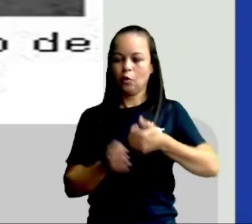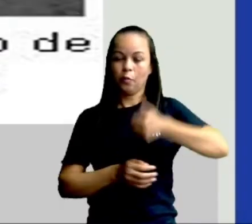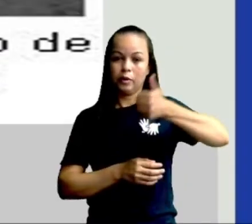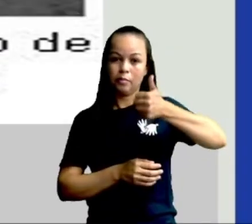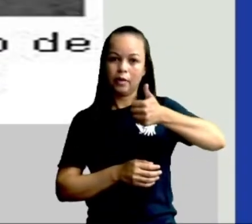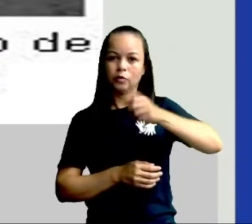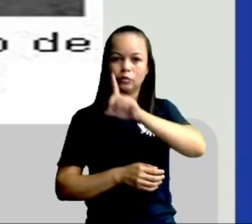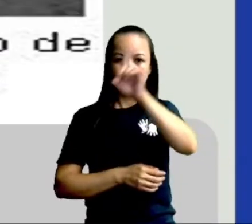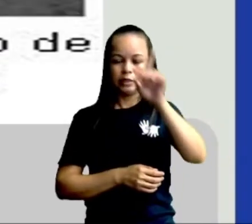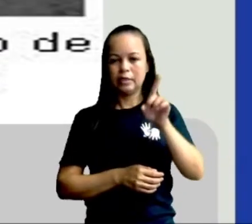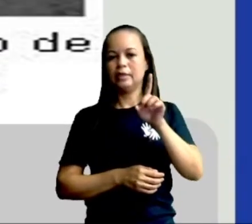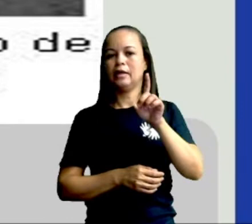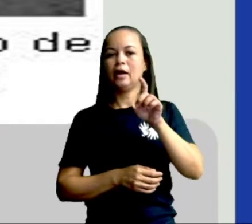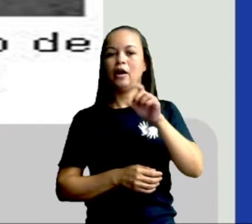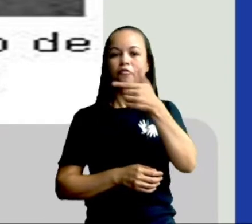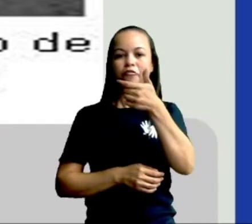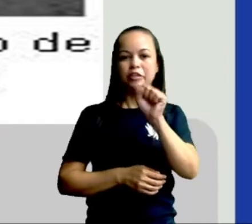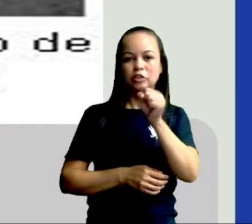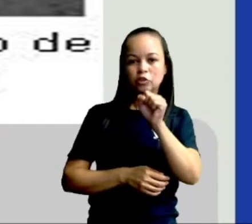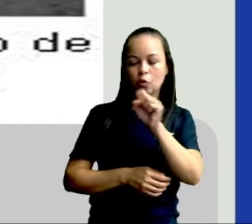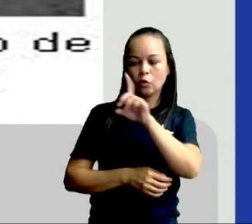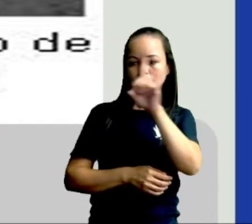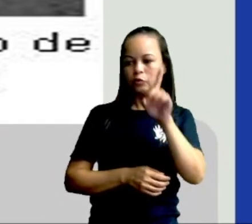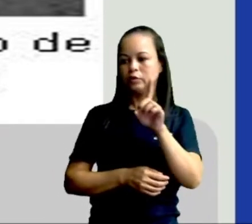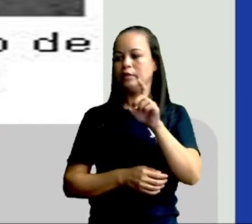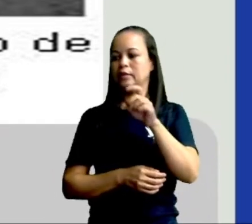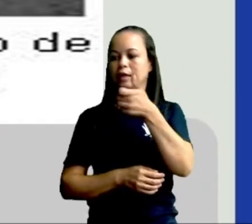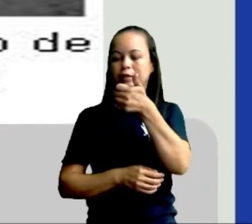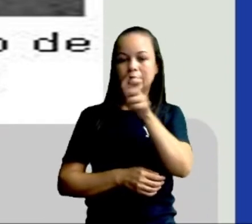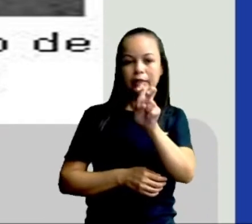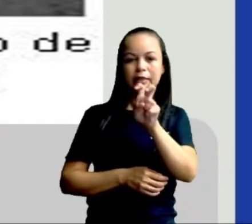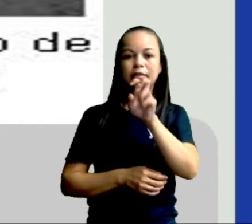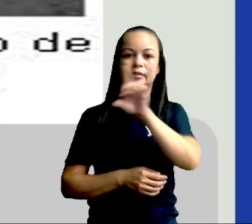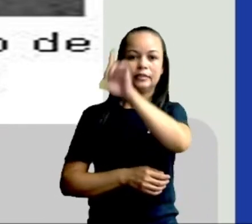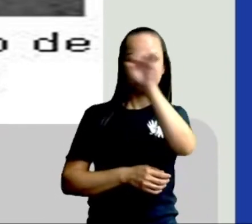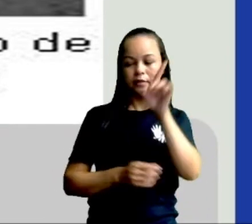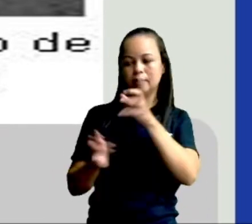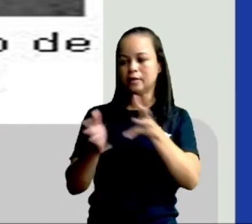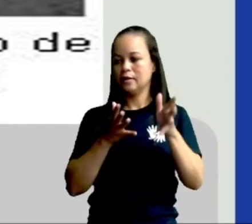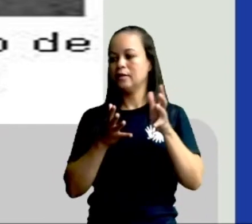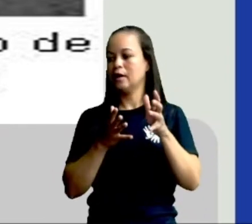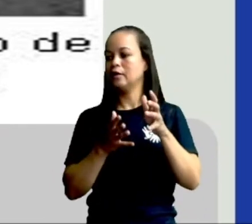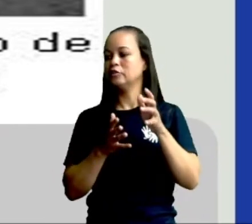dias, 28 dias, 35 dias, 42 dias, 45 dias,